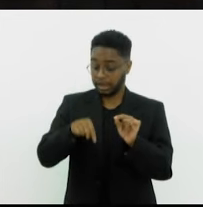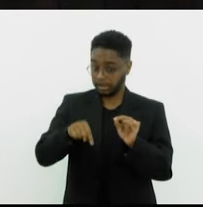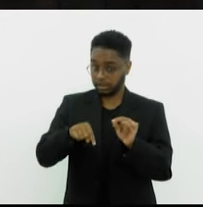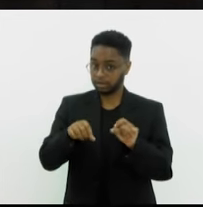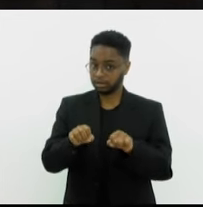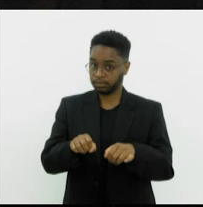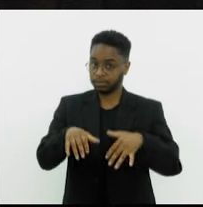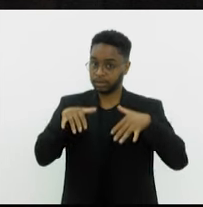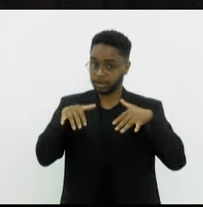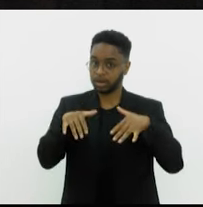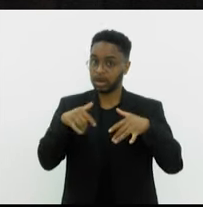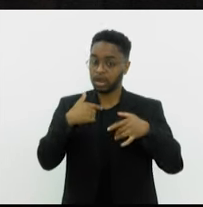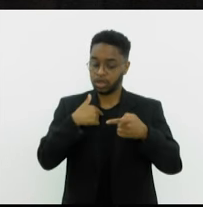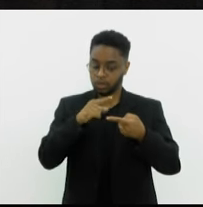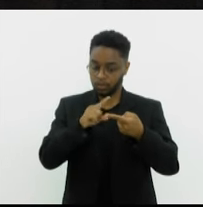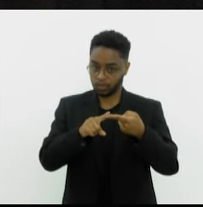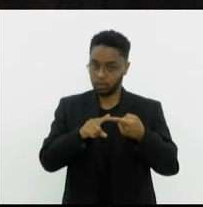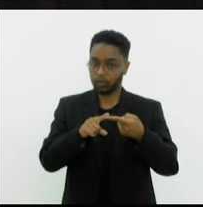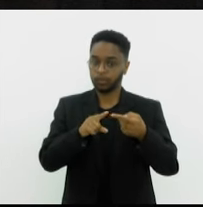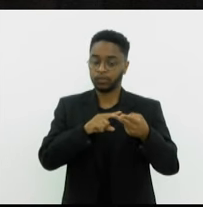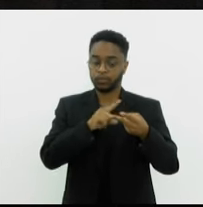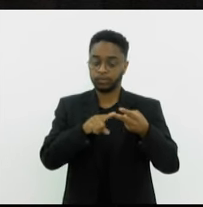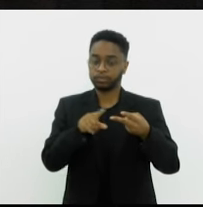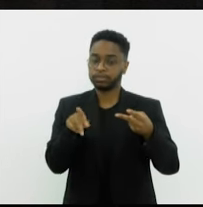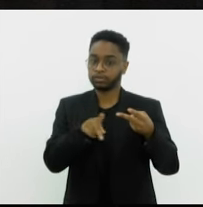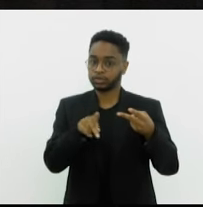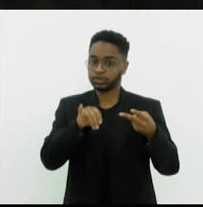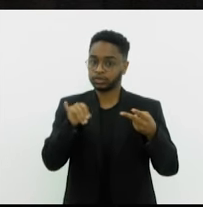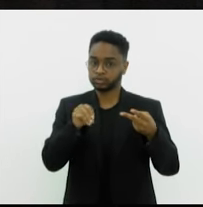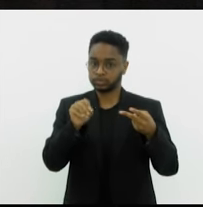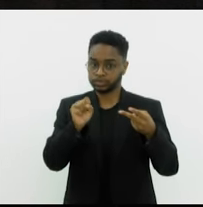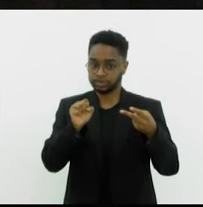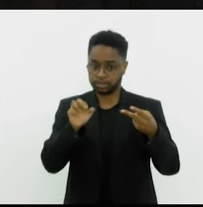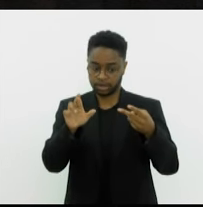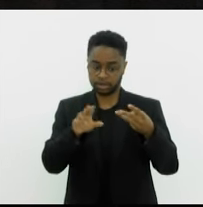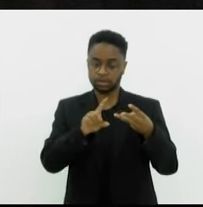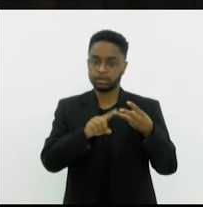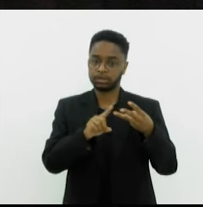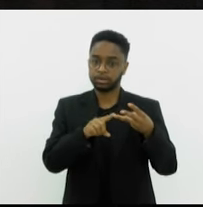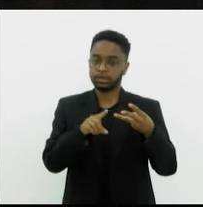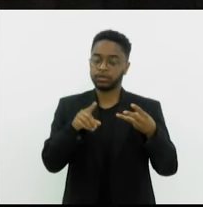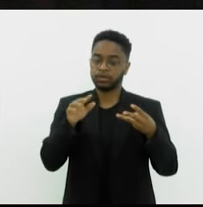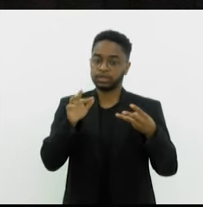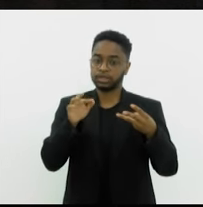mim, o deputado professor Josemar e o deputado Flávio Serafini,